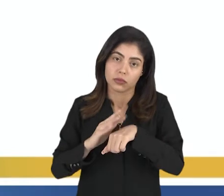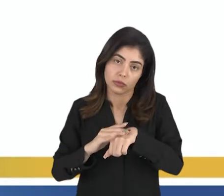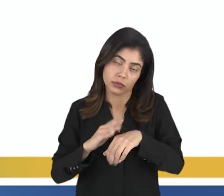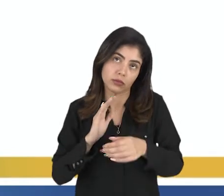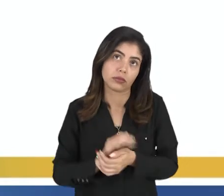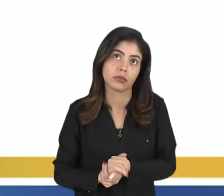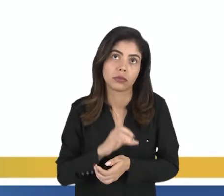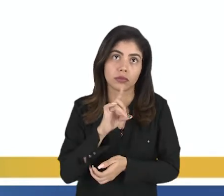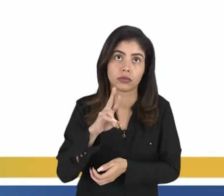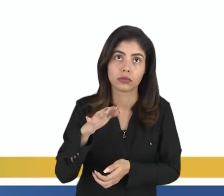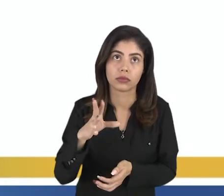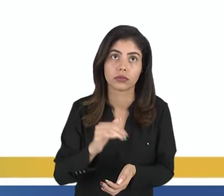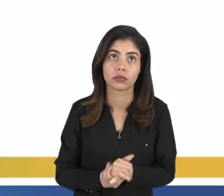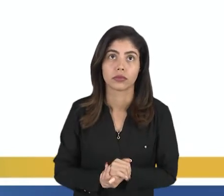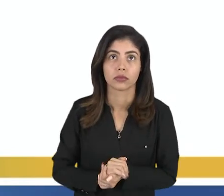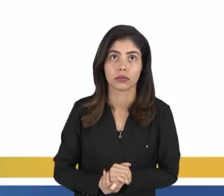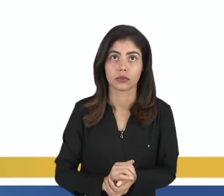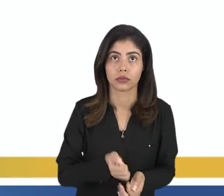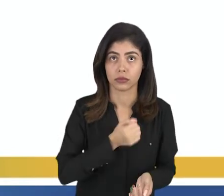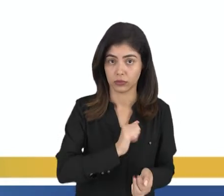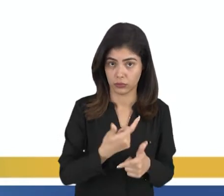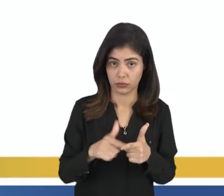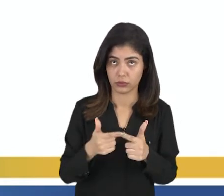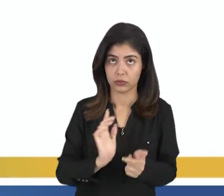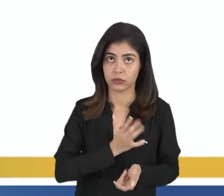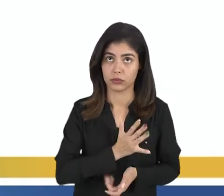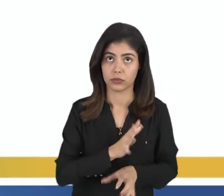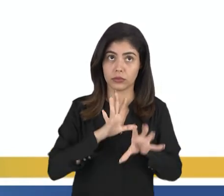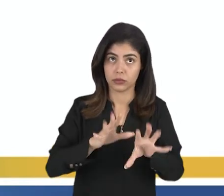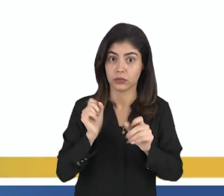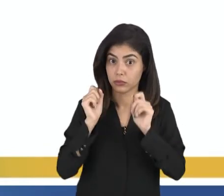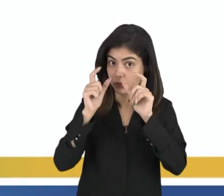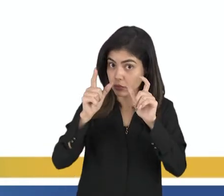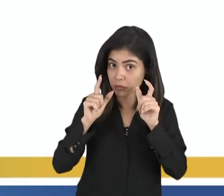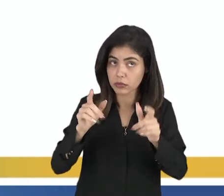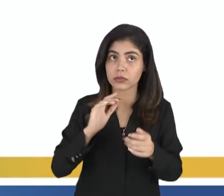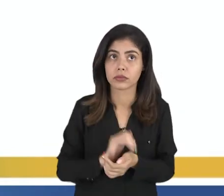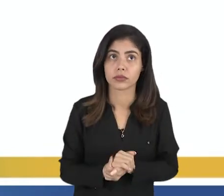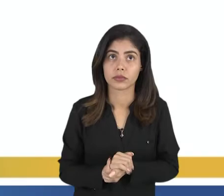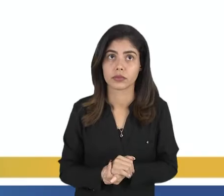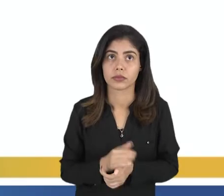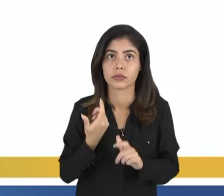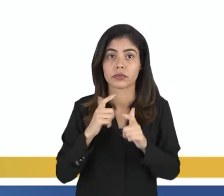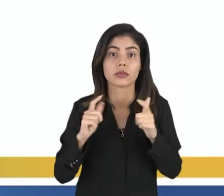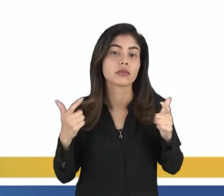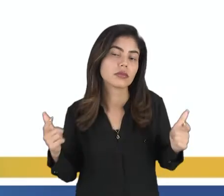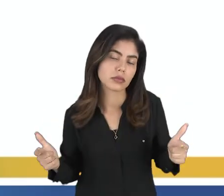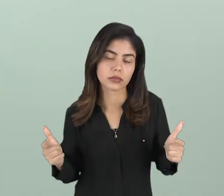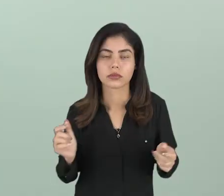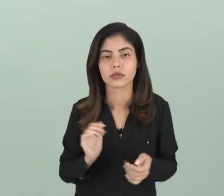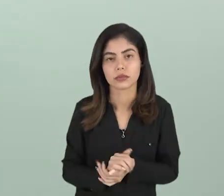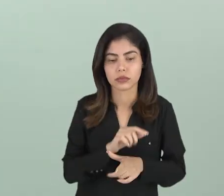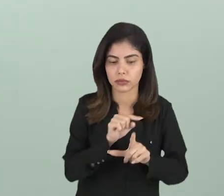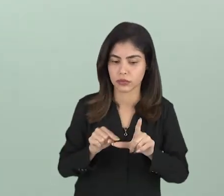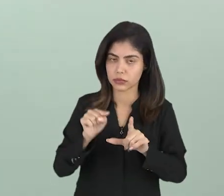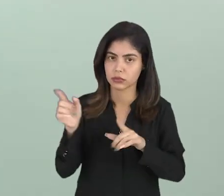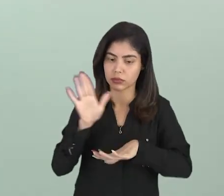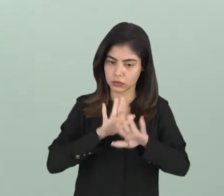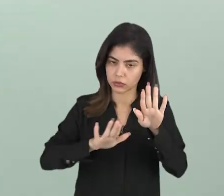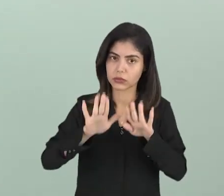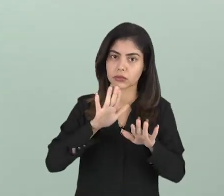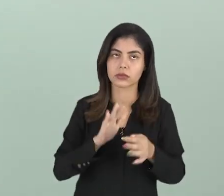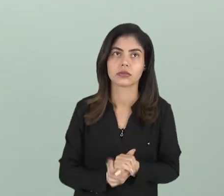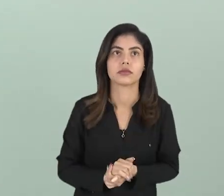com problemas de diabetes, hipertensão, problemas cardíacos, você deve ficar mais atento e aumentar, né, o nível